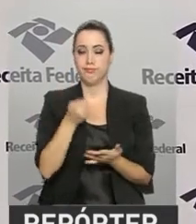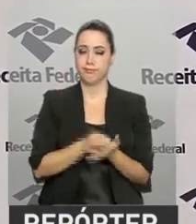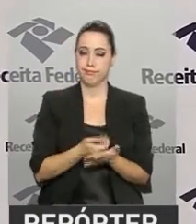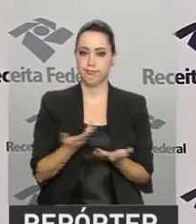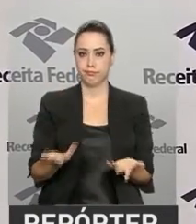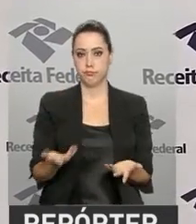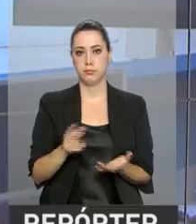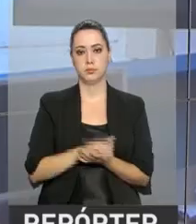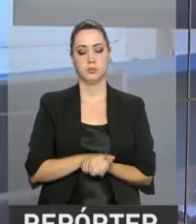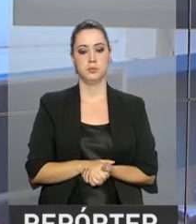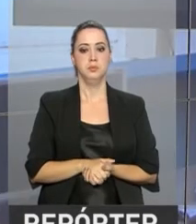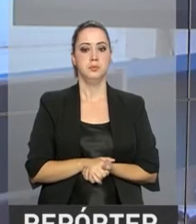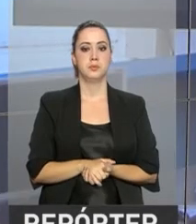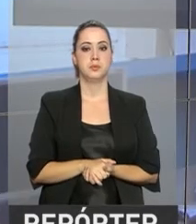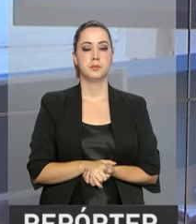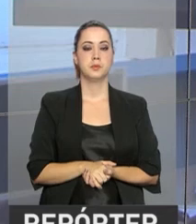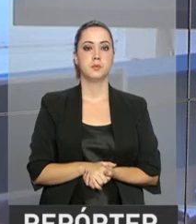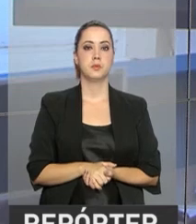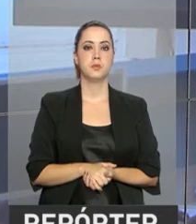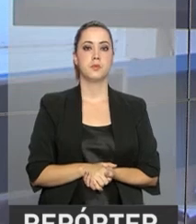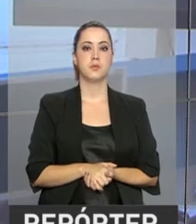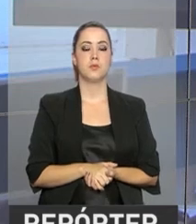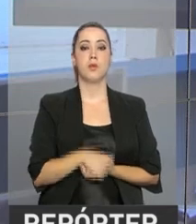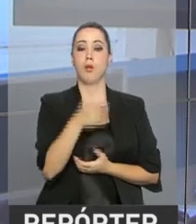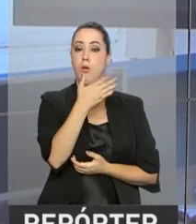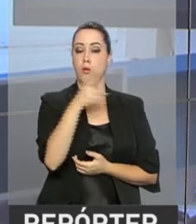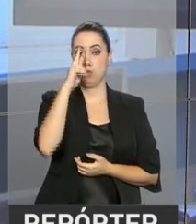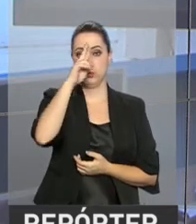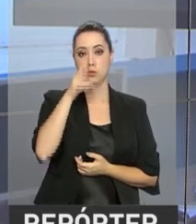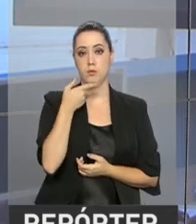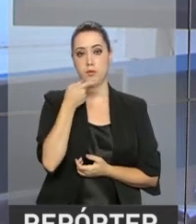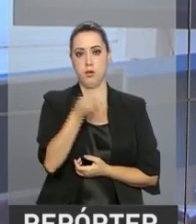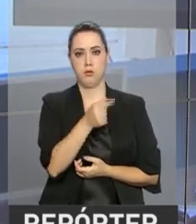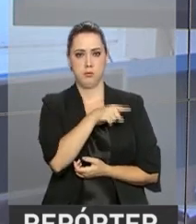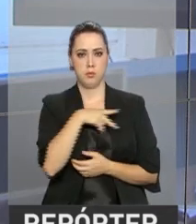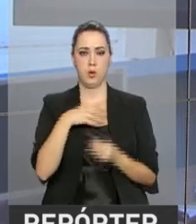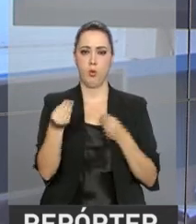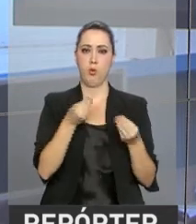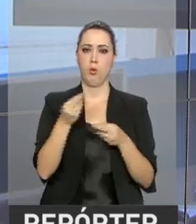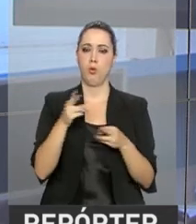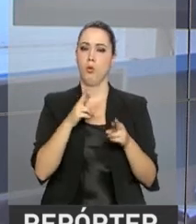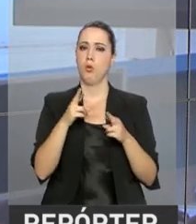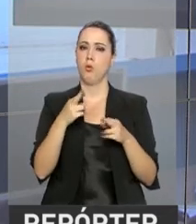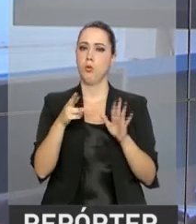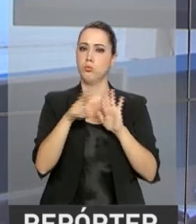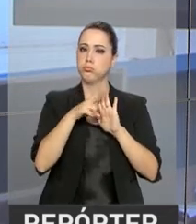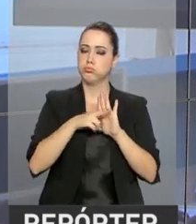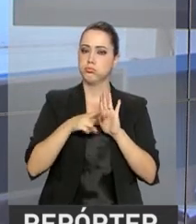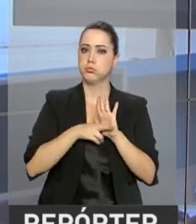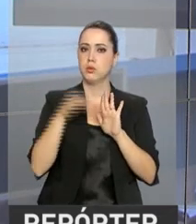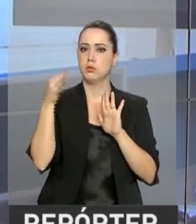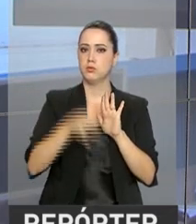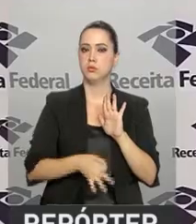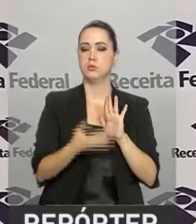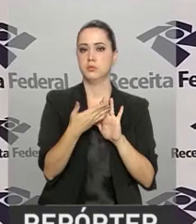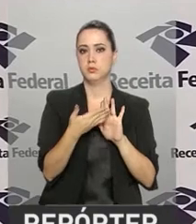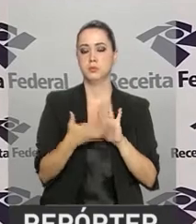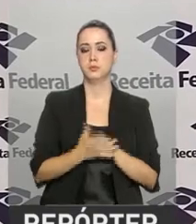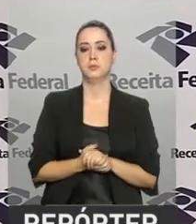diferença de imposto o superintendente explica também como regularizar a situação com a receita federal